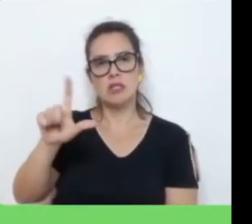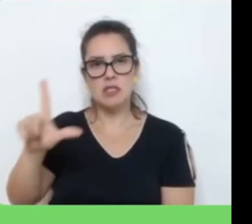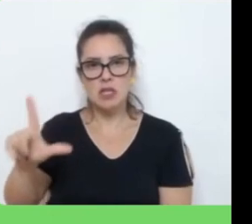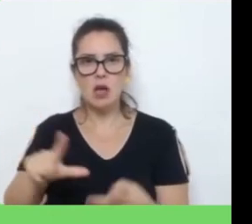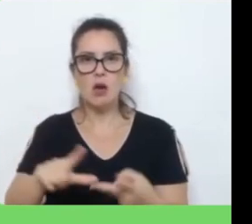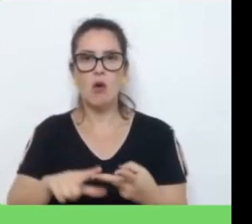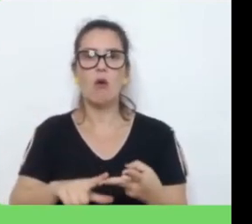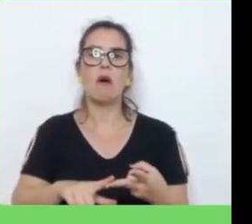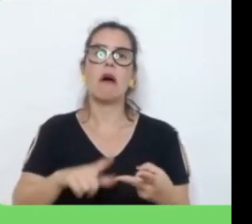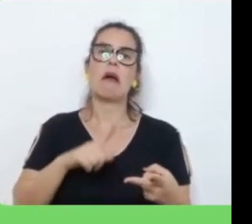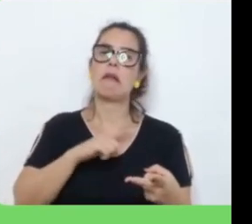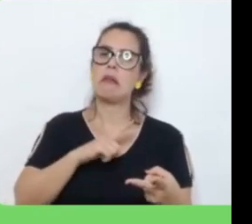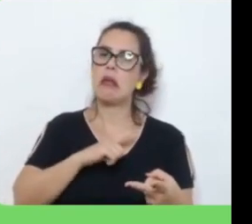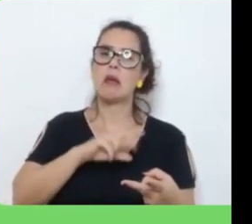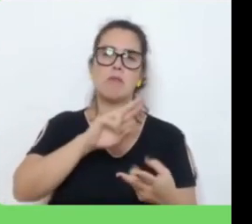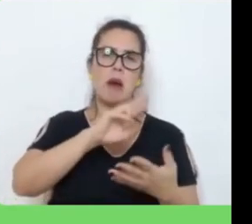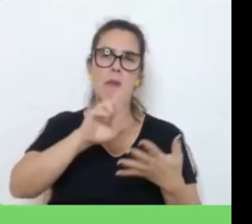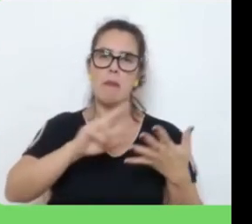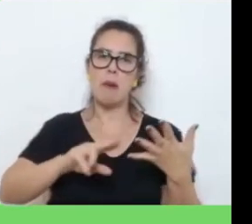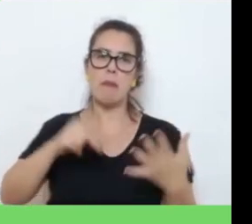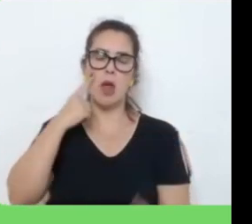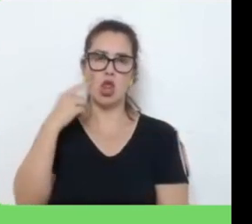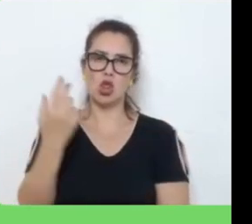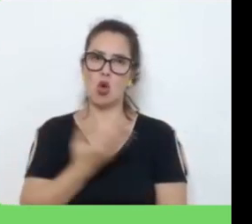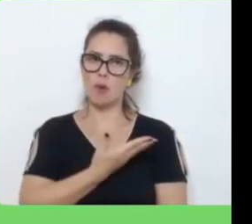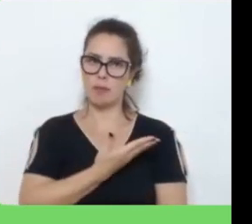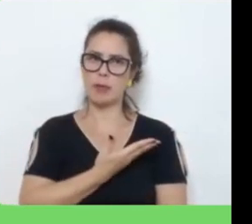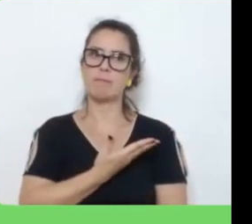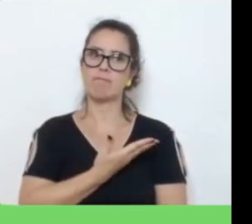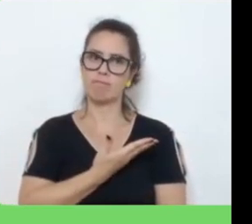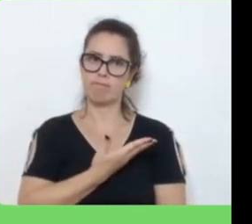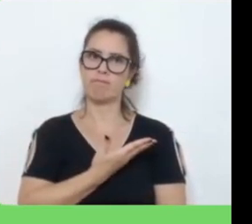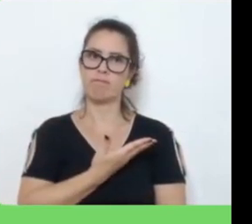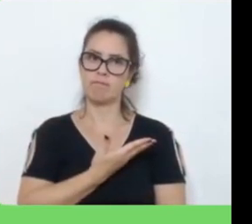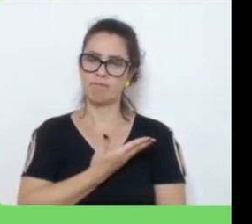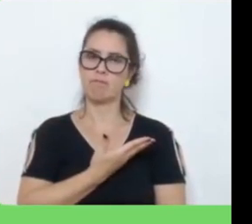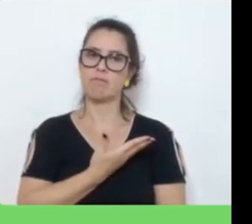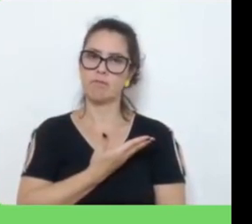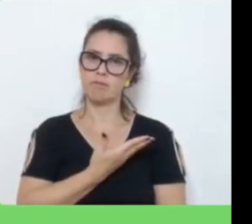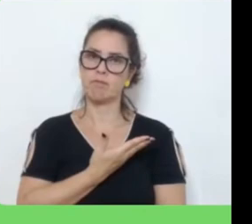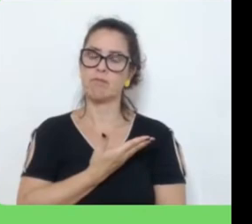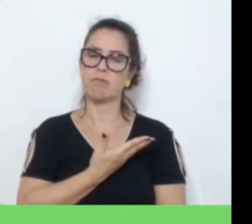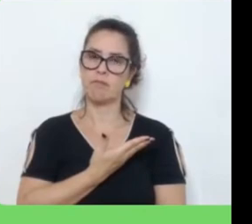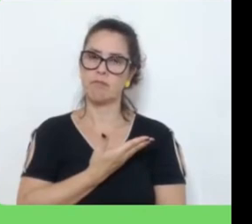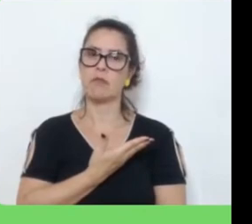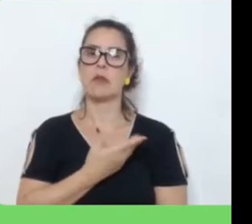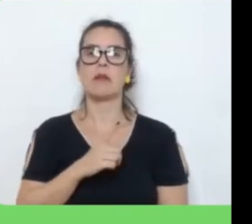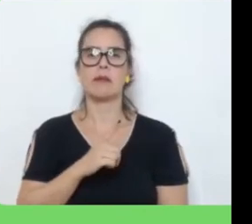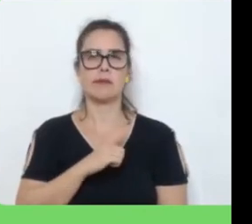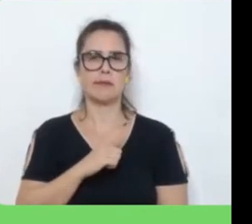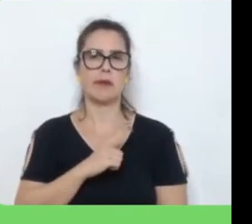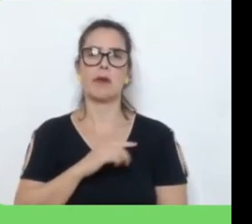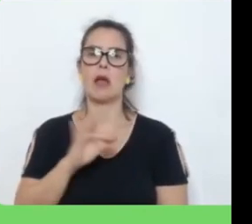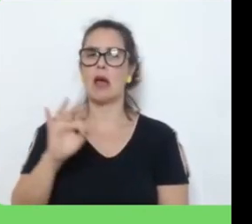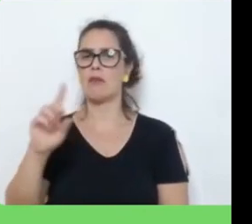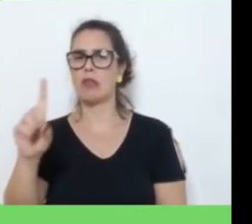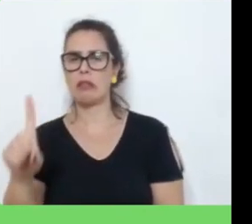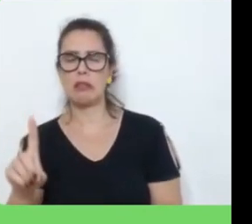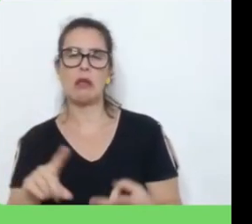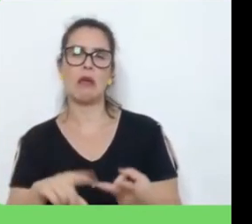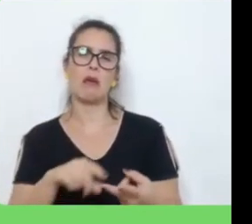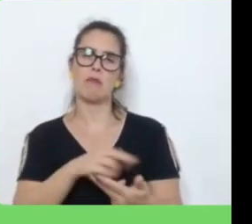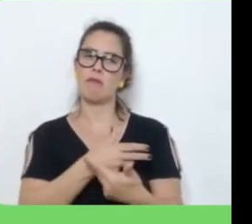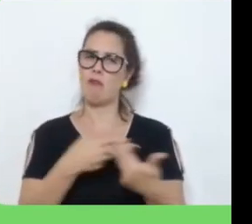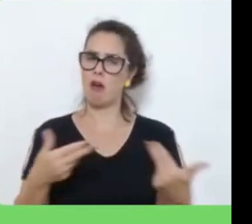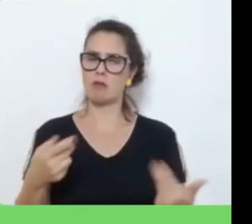comunicação T games que são assessorias de imprensa importantíssimas do nosso setor a Druid a go gamers e a omol ludens da iveliz